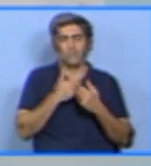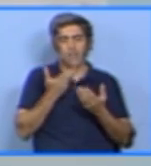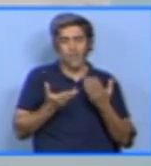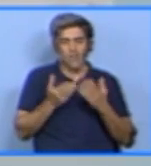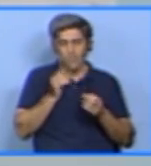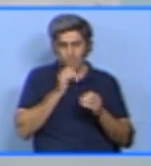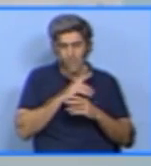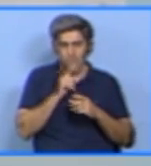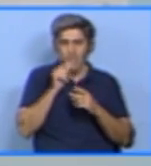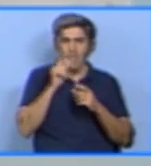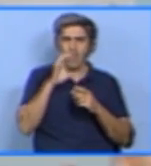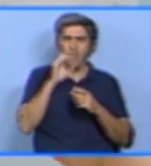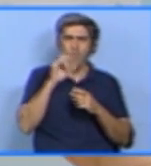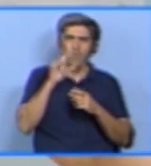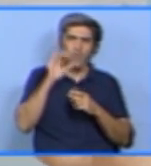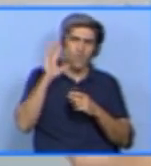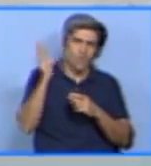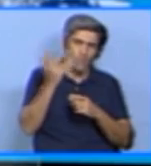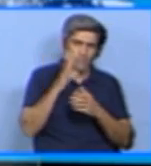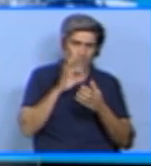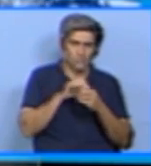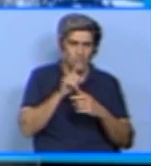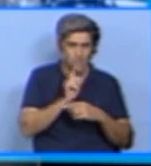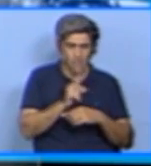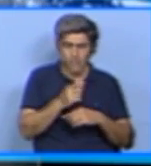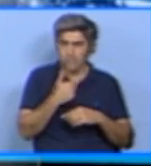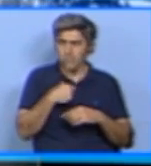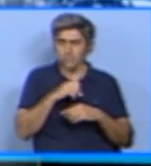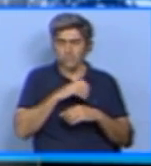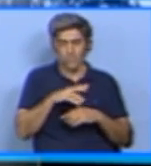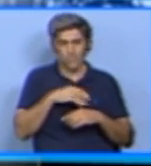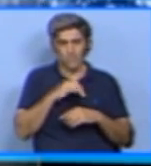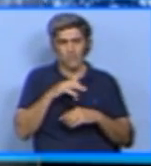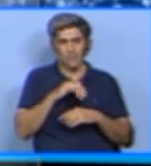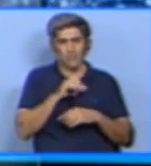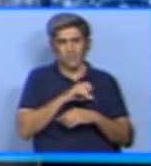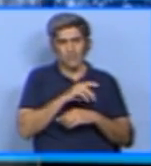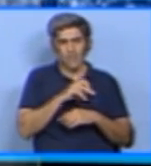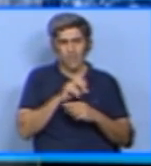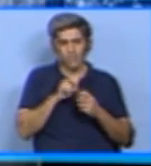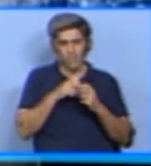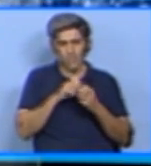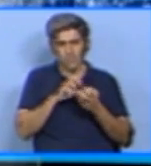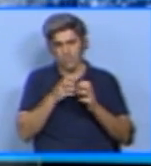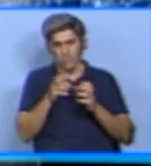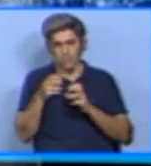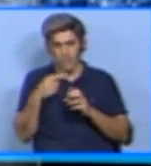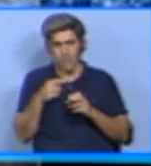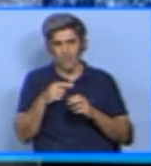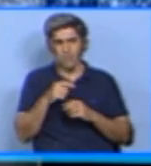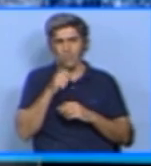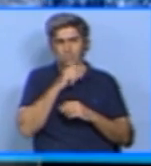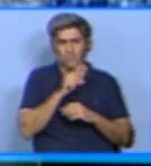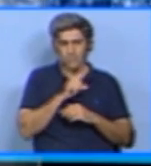desequilíbrio ecológico, não é? Que tem muito a ver com isso. Nós vivemos um mundo inquinado e não foi por acaso. Não é? É por isso que o Padre